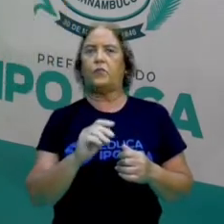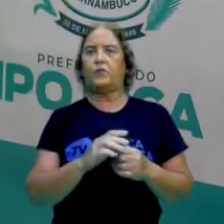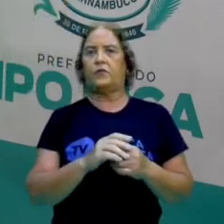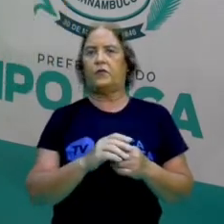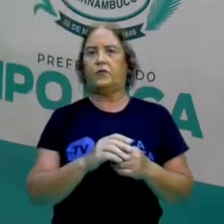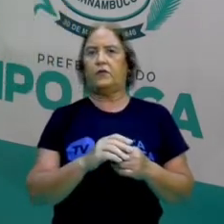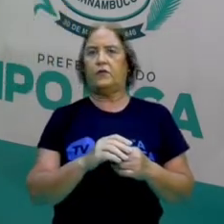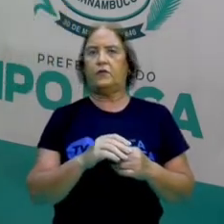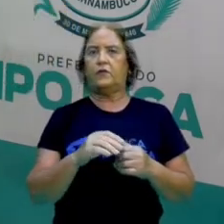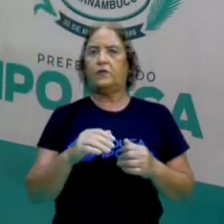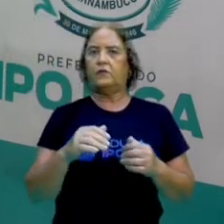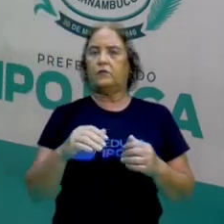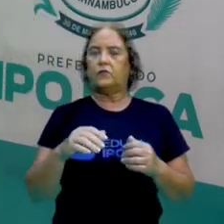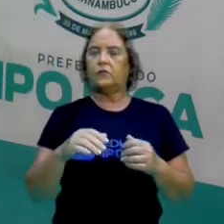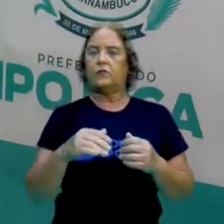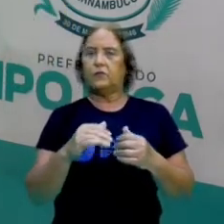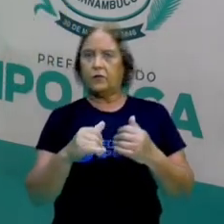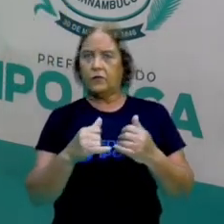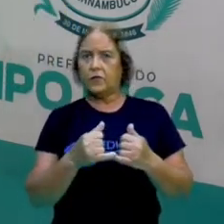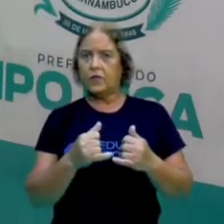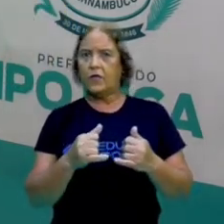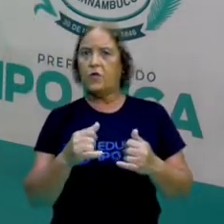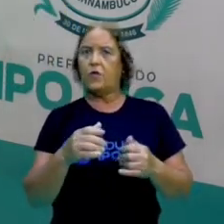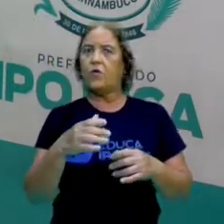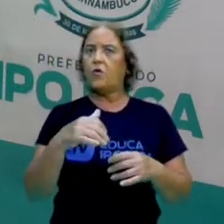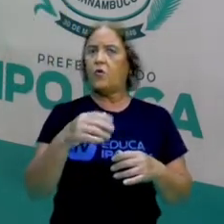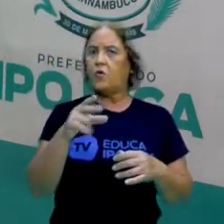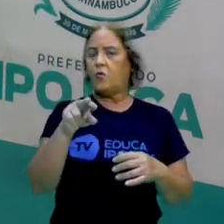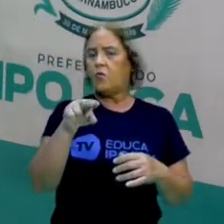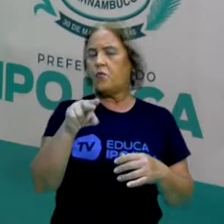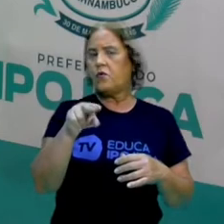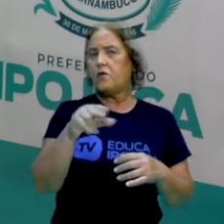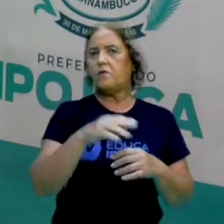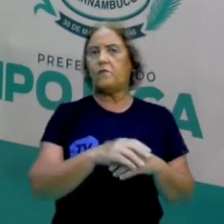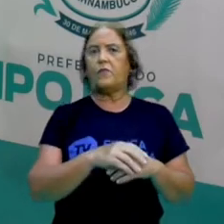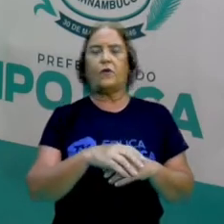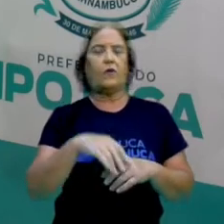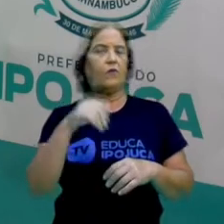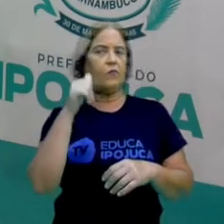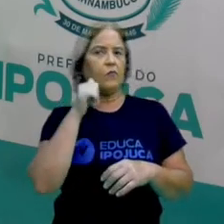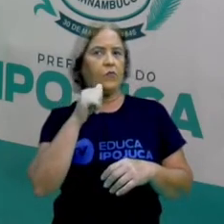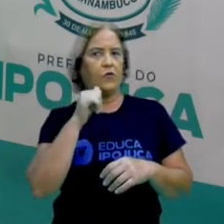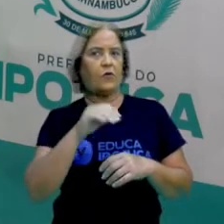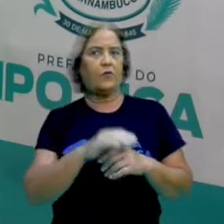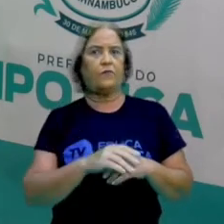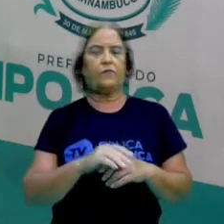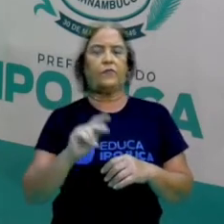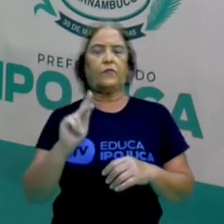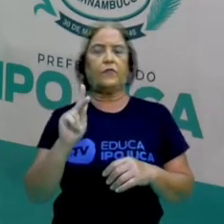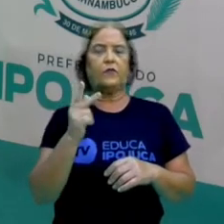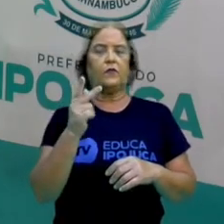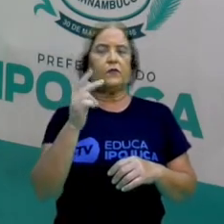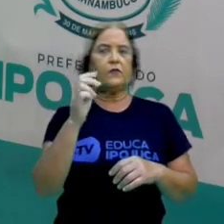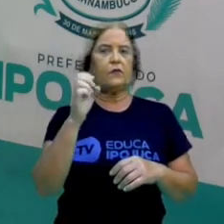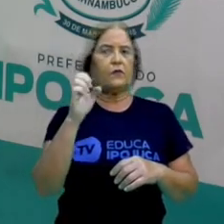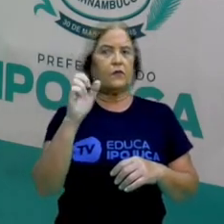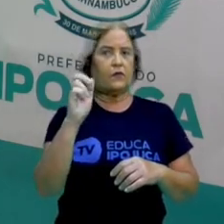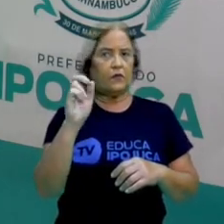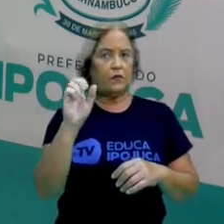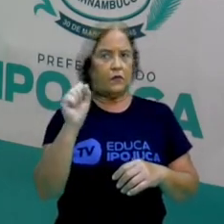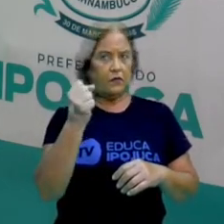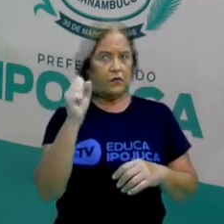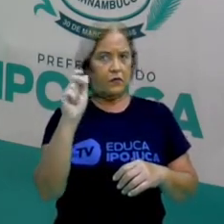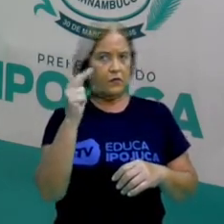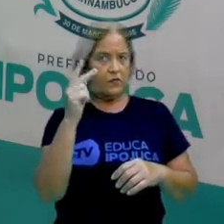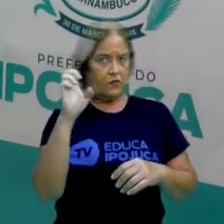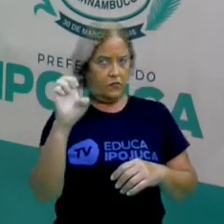que é a She-Ra, certo? Então você vai lembrar She-Ra, she, ela. Tranquilo, pessoal?